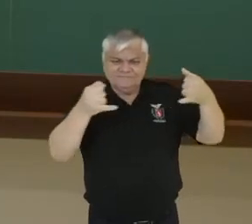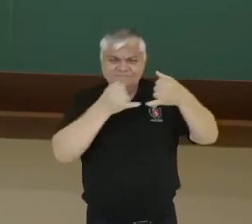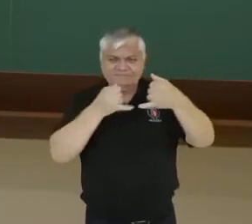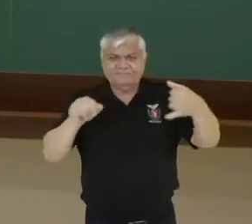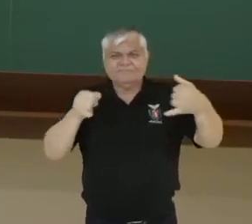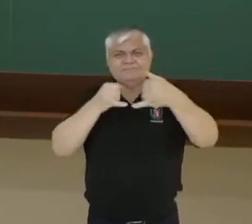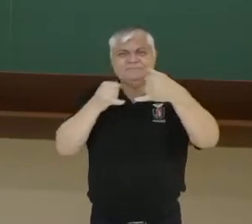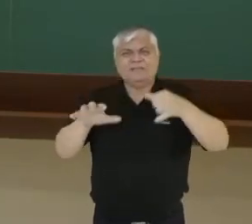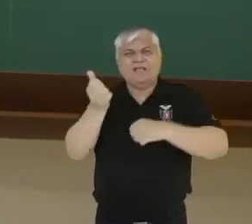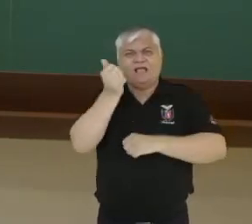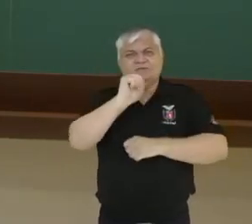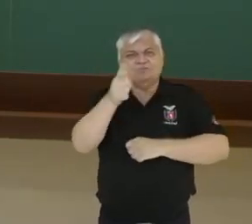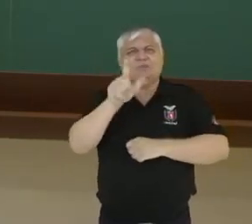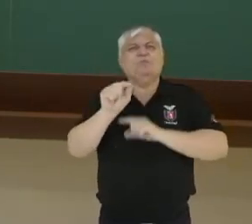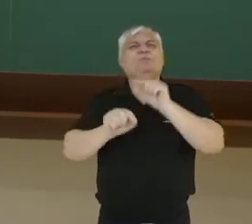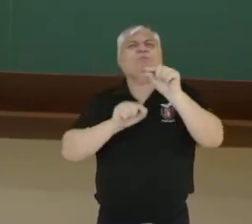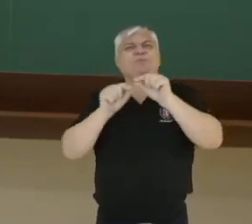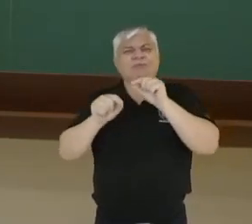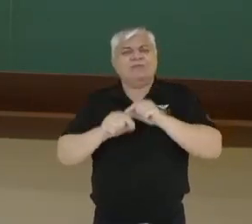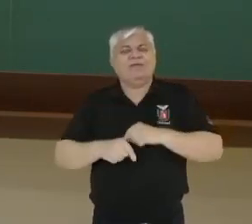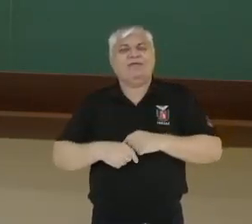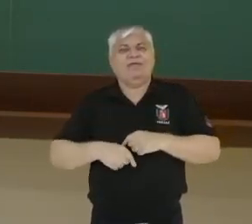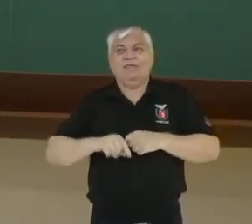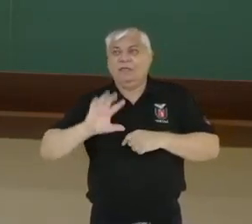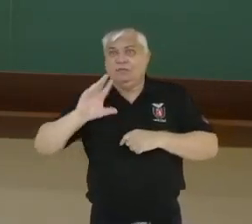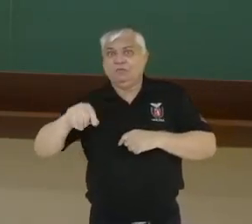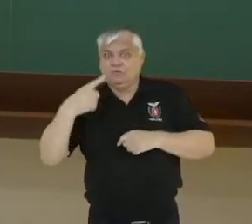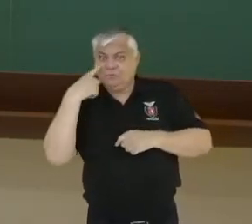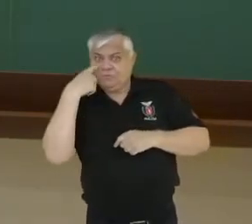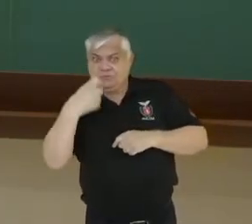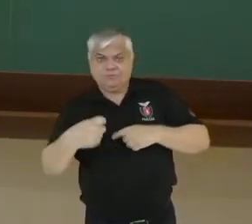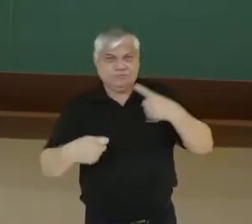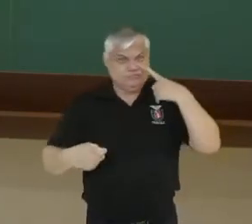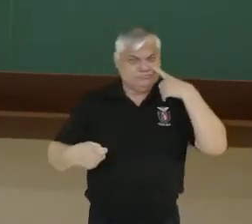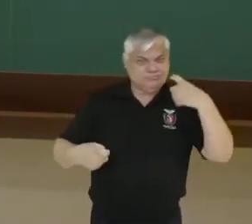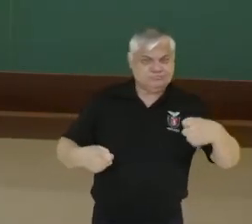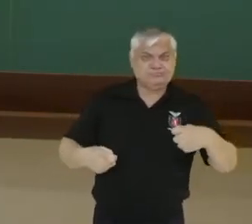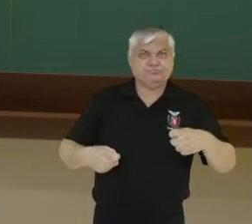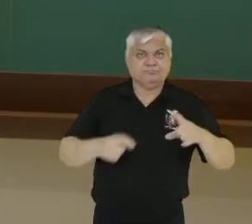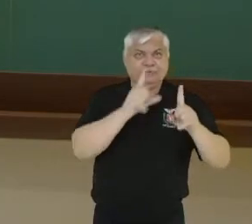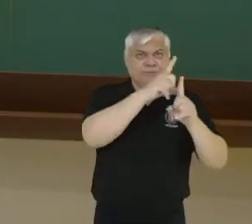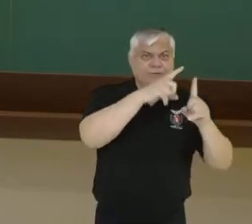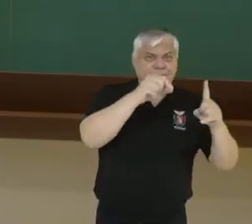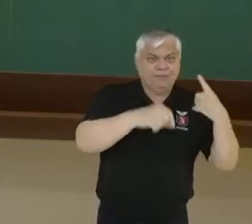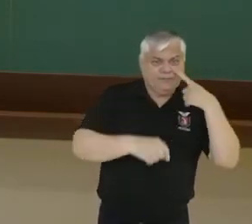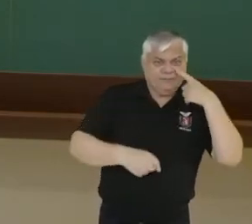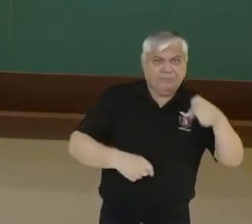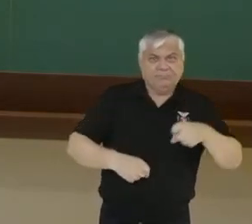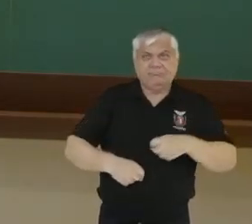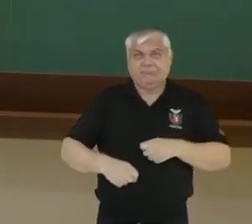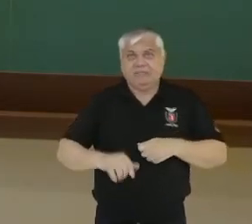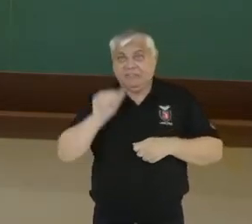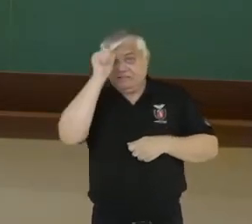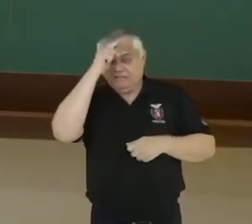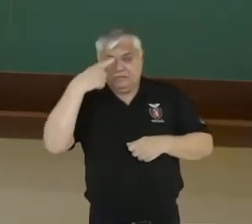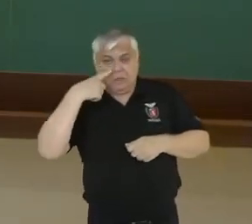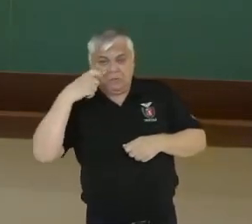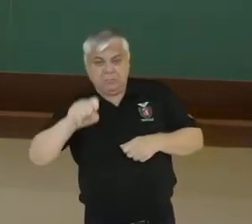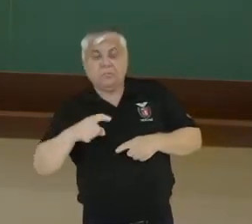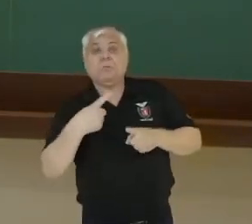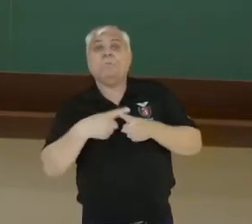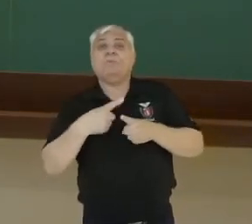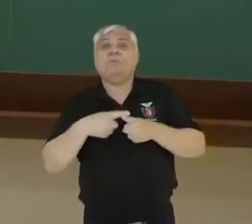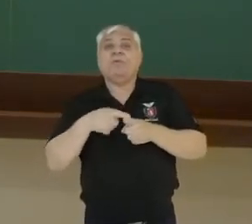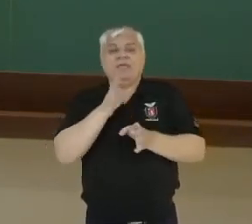principais articulações que fazem com que esta área seja tão disputada. Tendo a ciência da posição